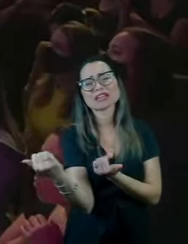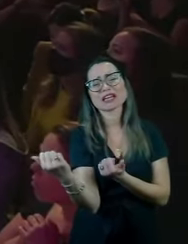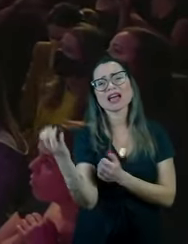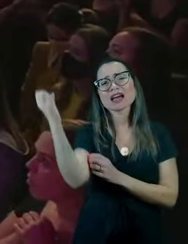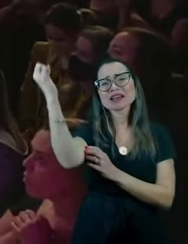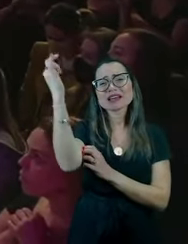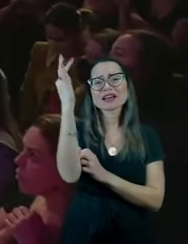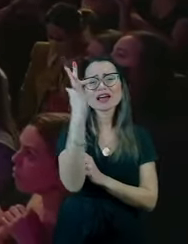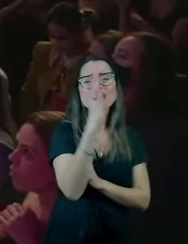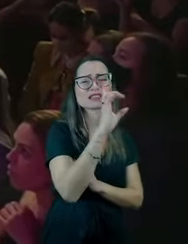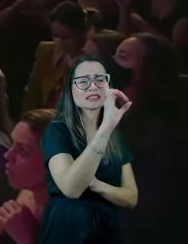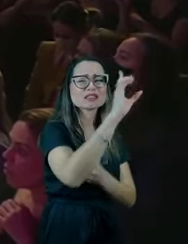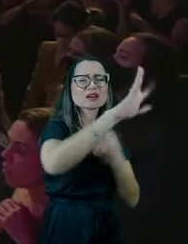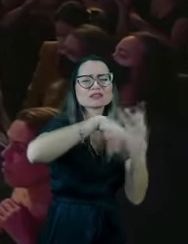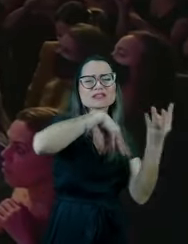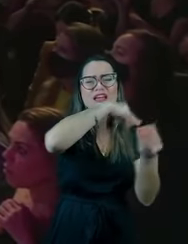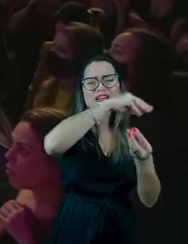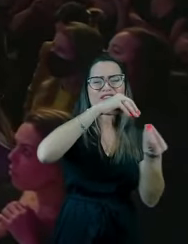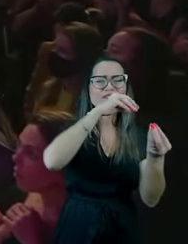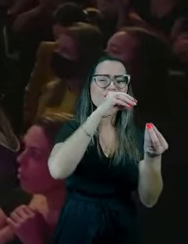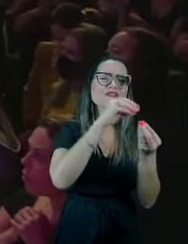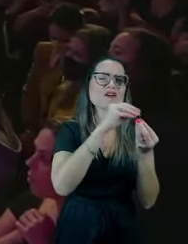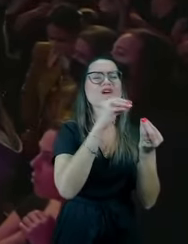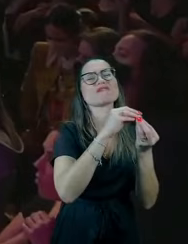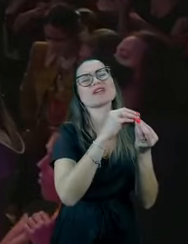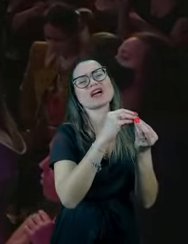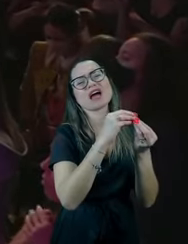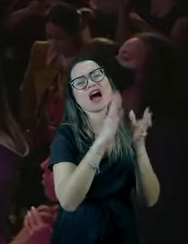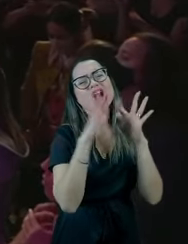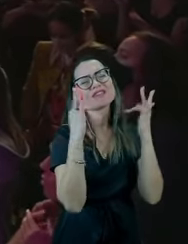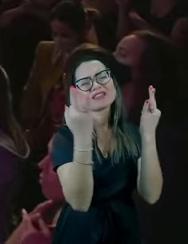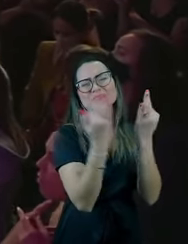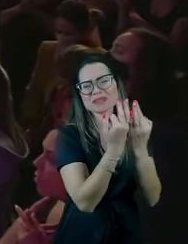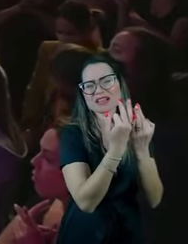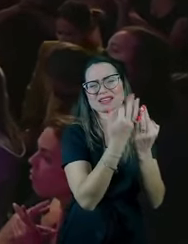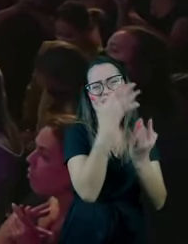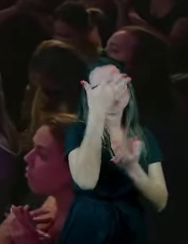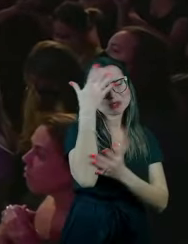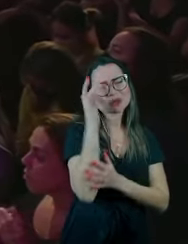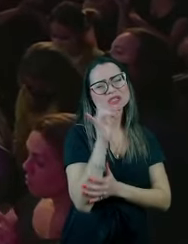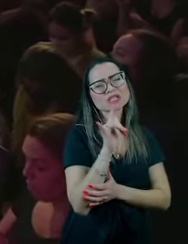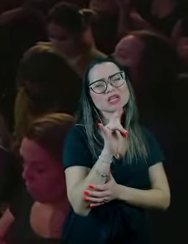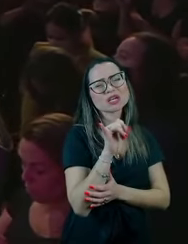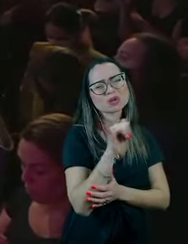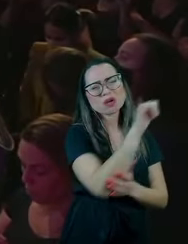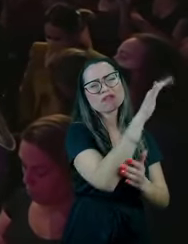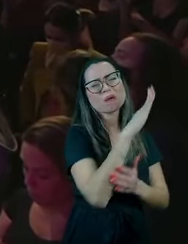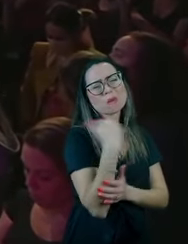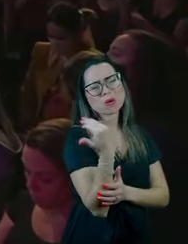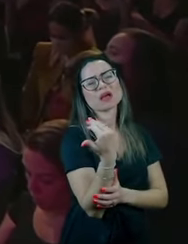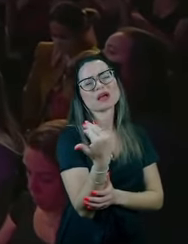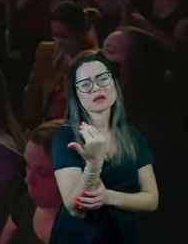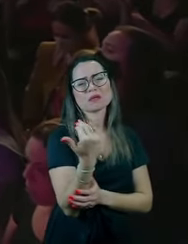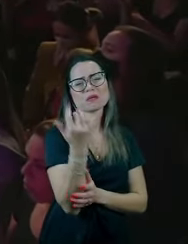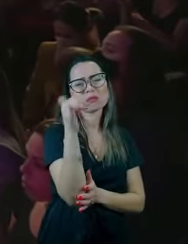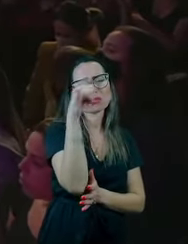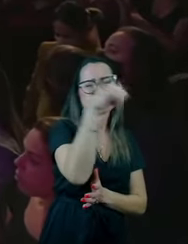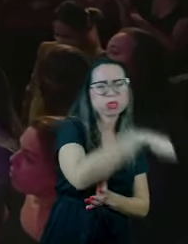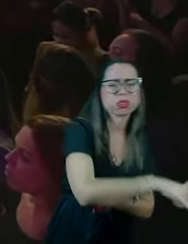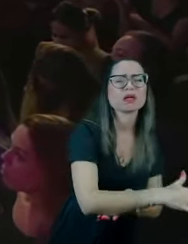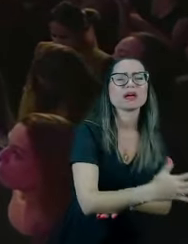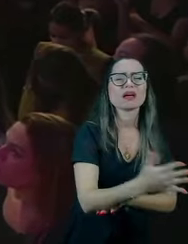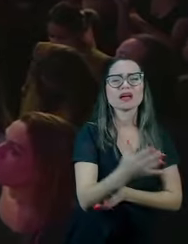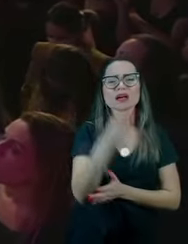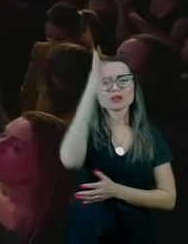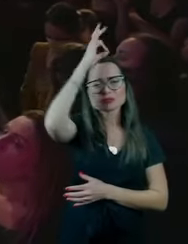de Deus comece a envolver também todos os participantes daquele voo. As vítimas, nós clamamos, Espírito Santo, começa a envolver